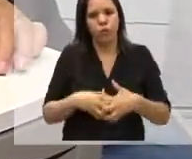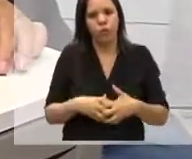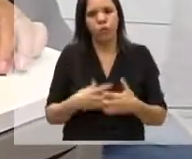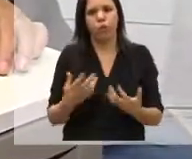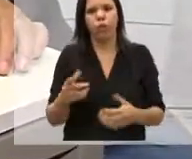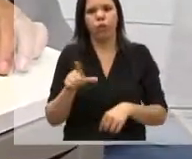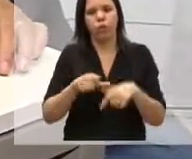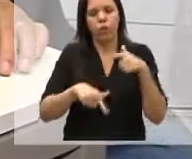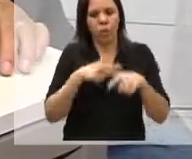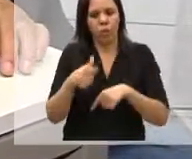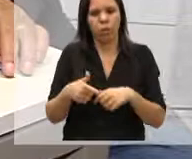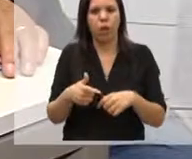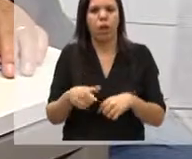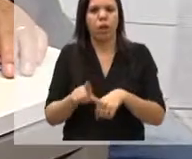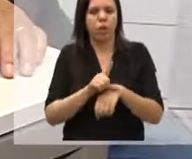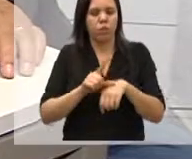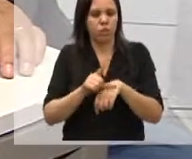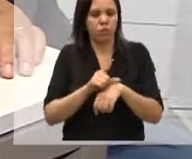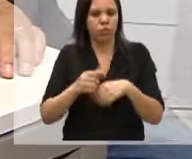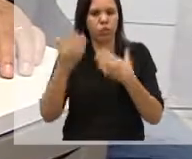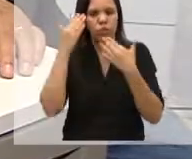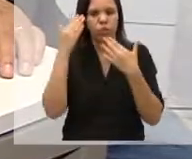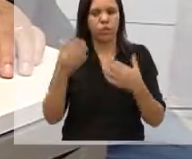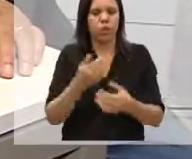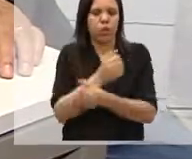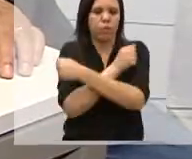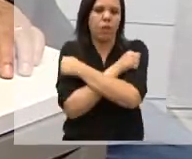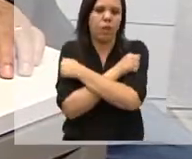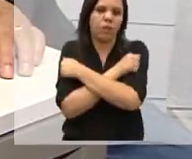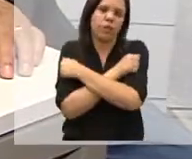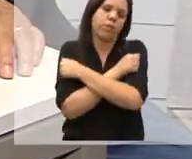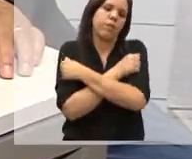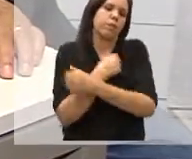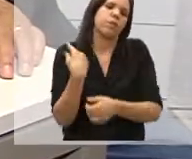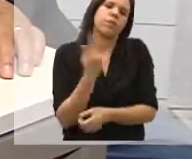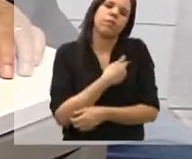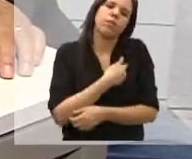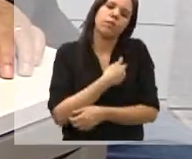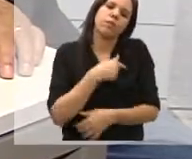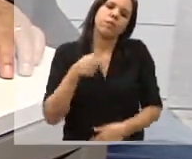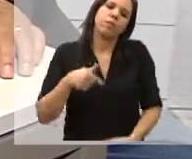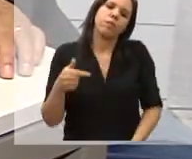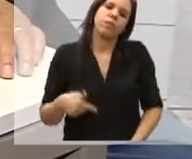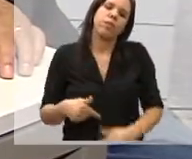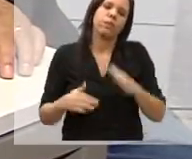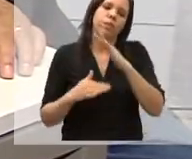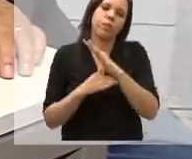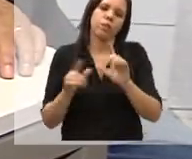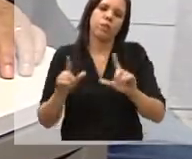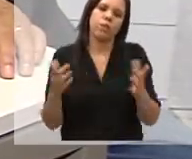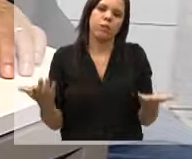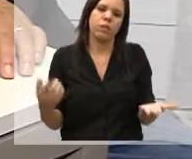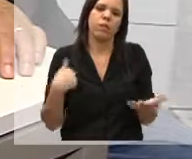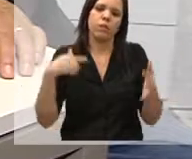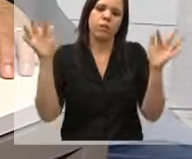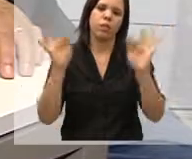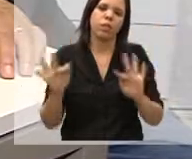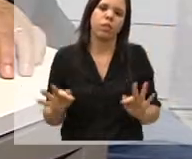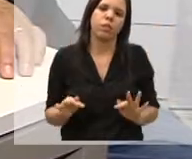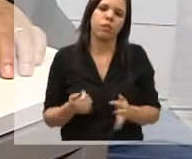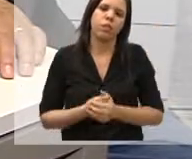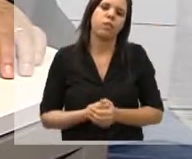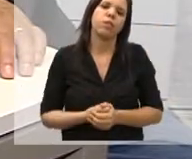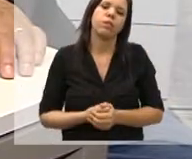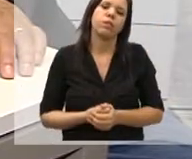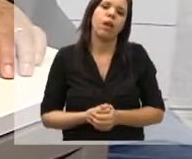trabalho do Legislativo. Ok, eu é que agradeço, um grande abraço. Nós aqui instalamos esse canal de televisão aqui, eu fico muito feliz em ver